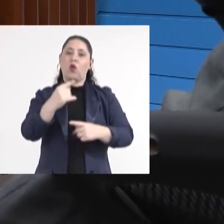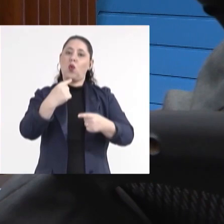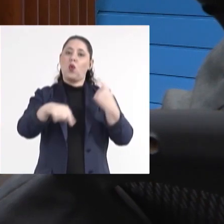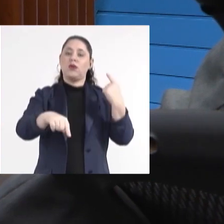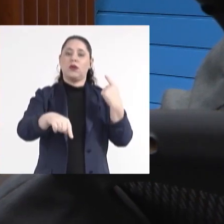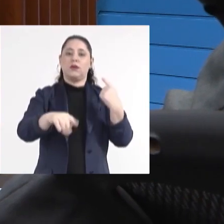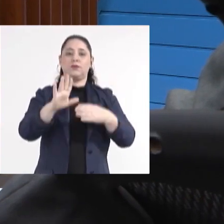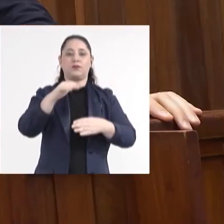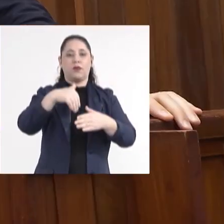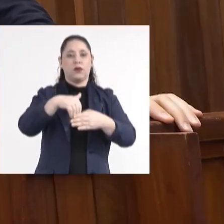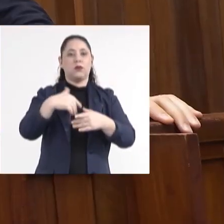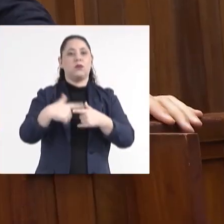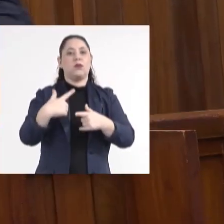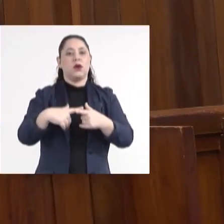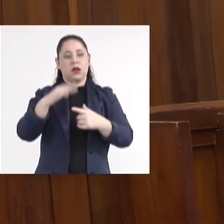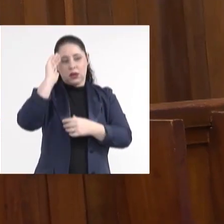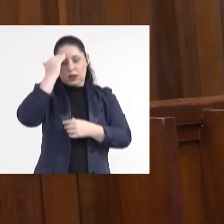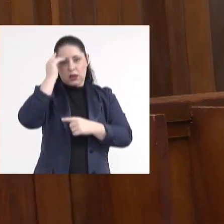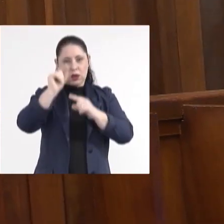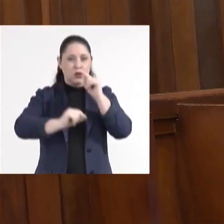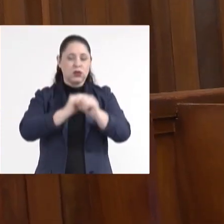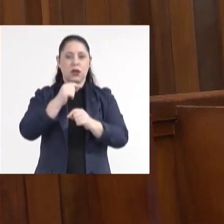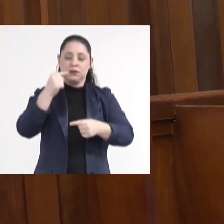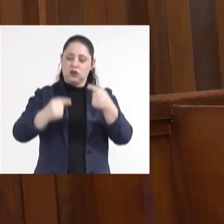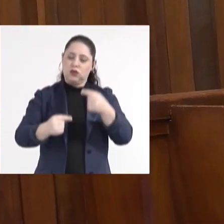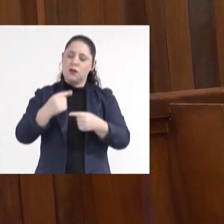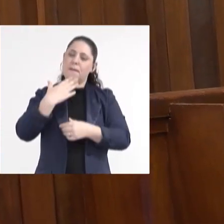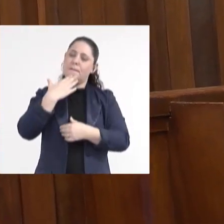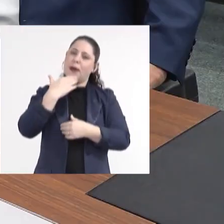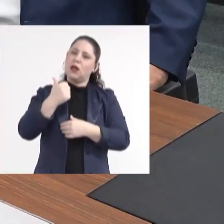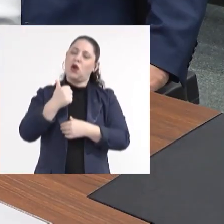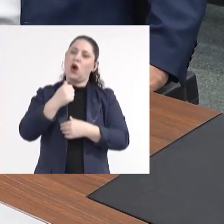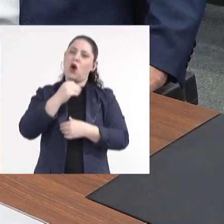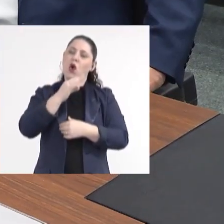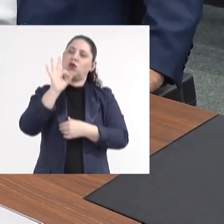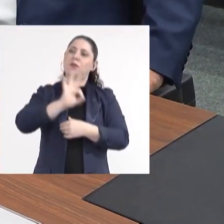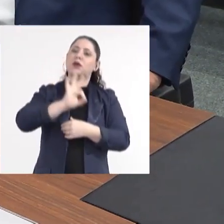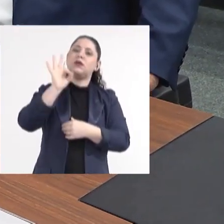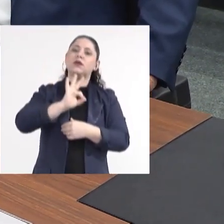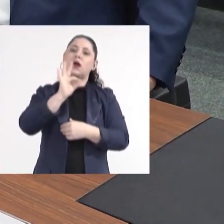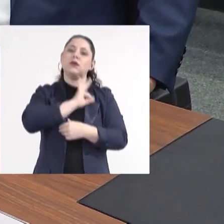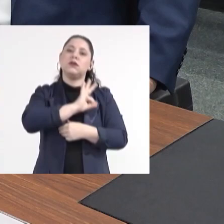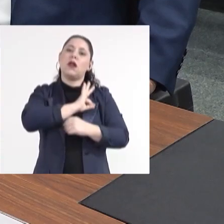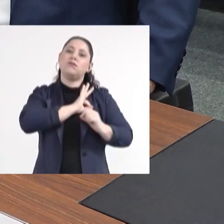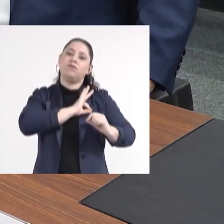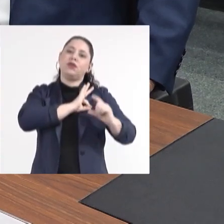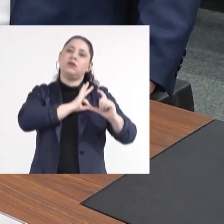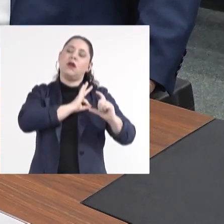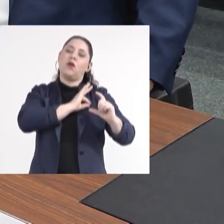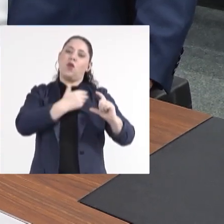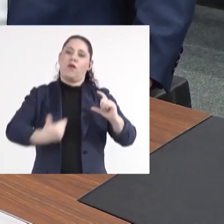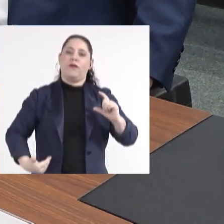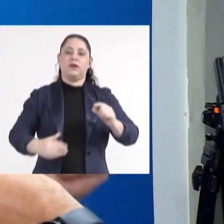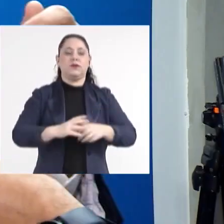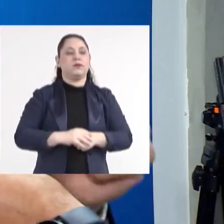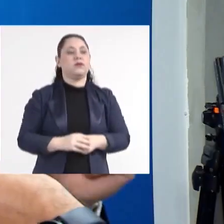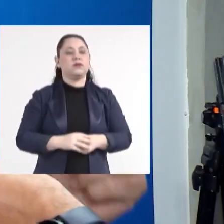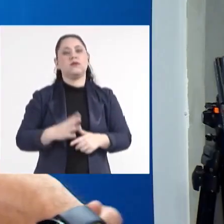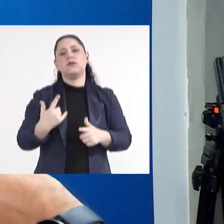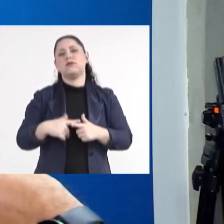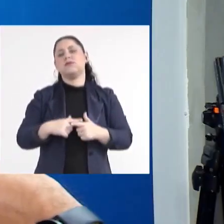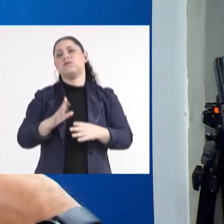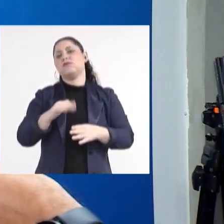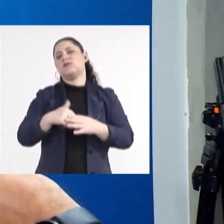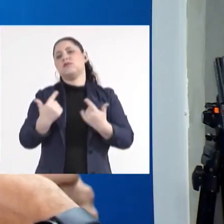contrários à proposta, por entenderem que era preciso discutir melhor o índice de revisão proposto pelo governo. Por que